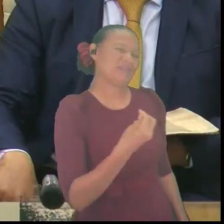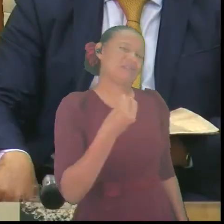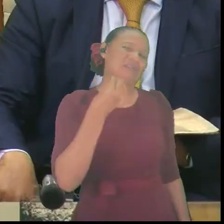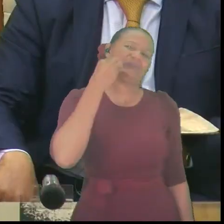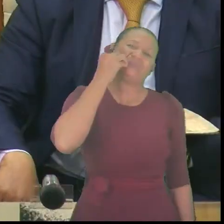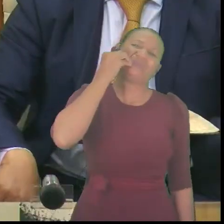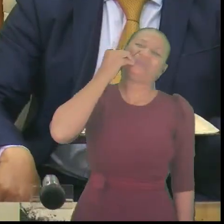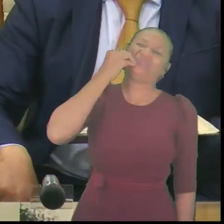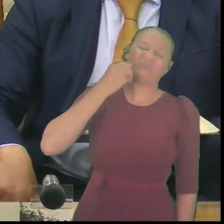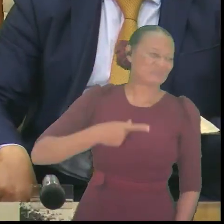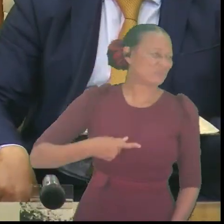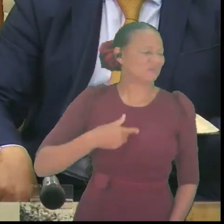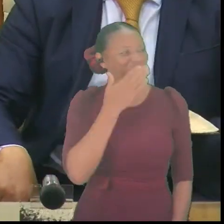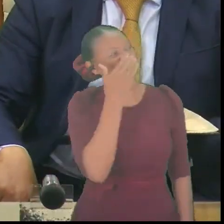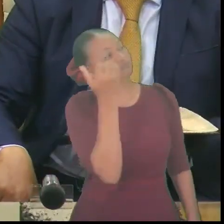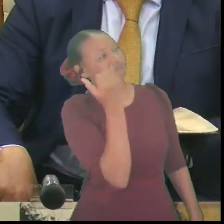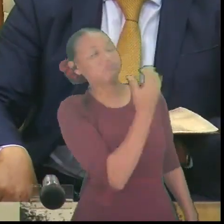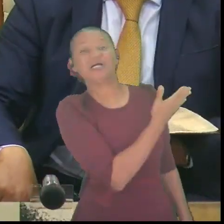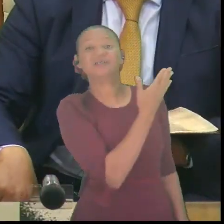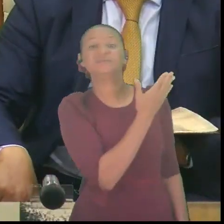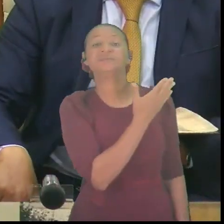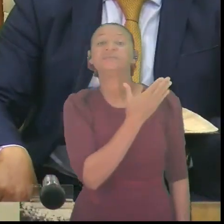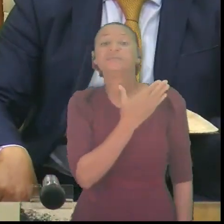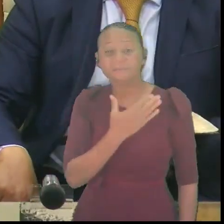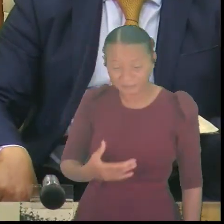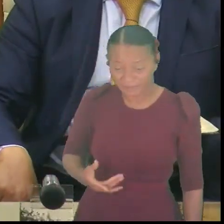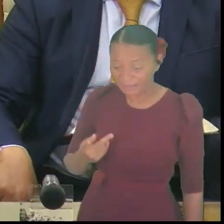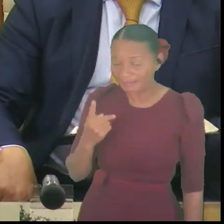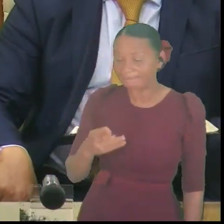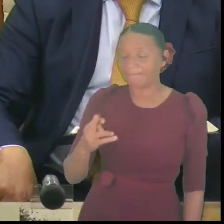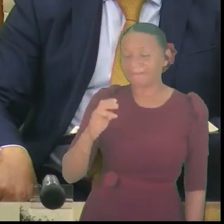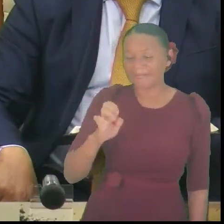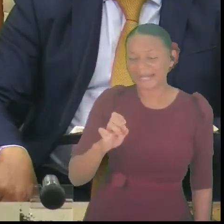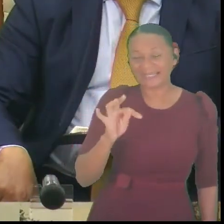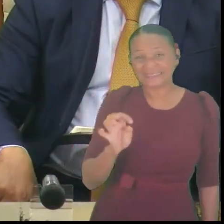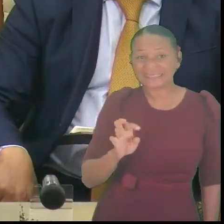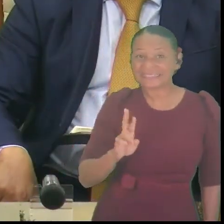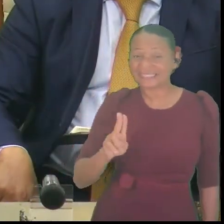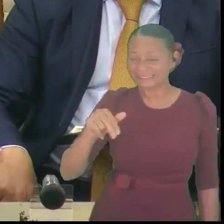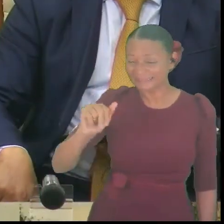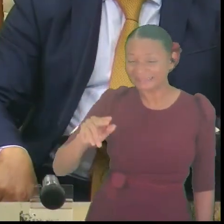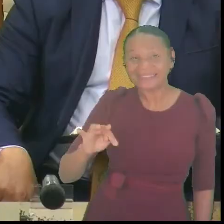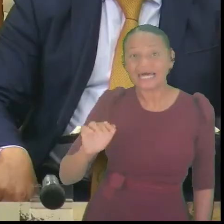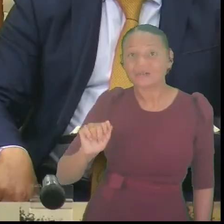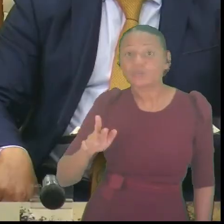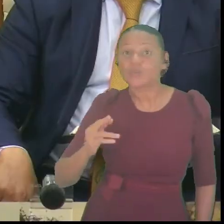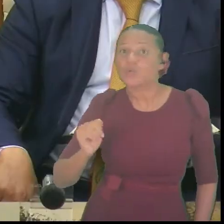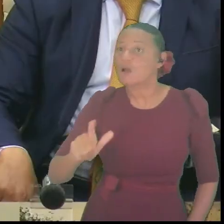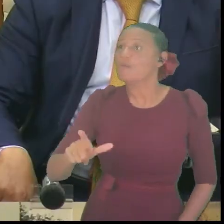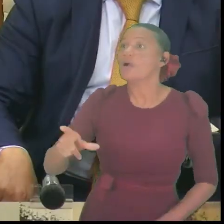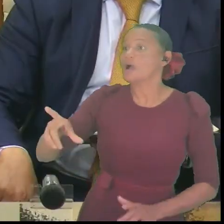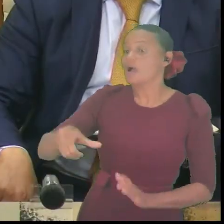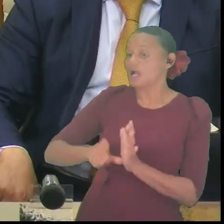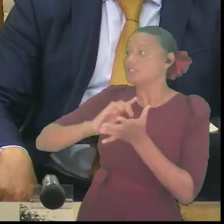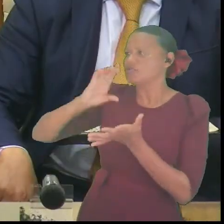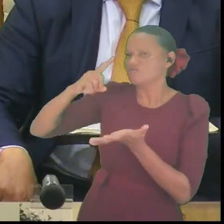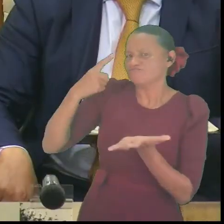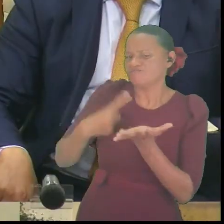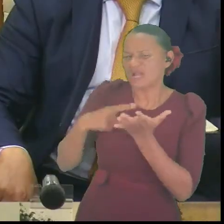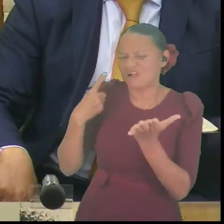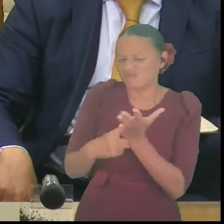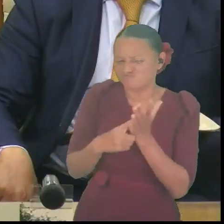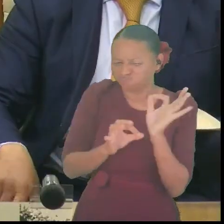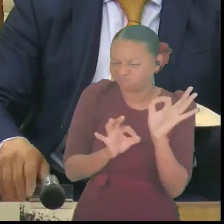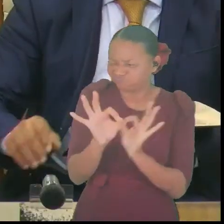dele, humilhando ele. A morte dele é preternatural, porque Deus predeterminou cada passo e